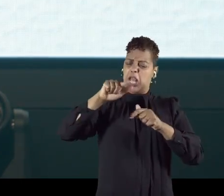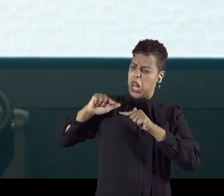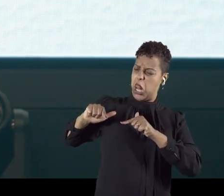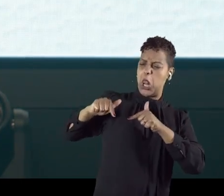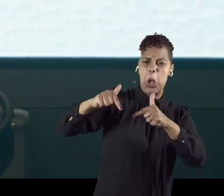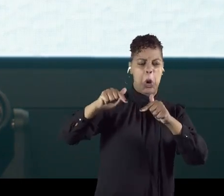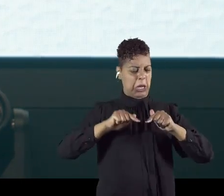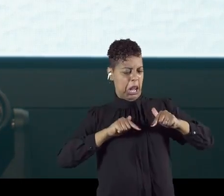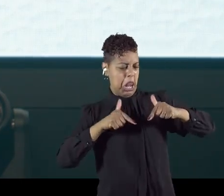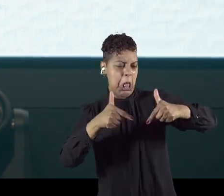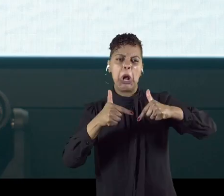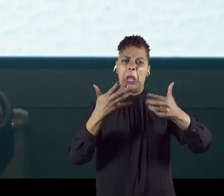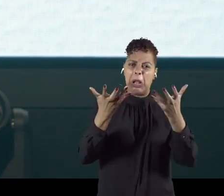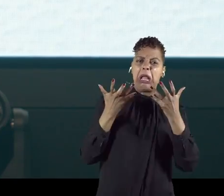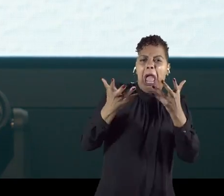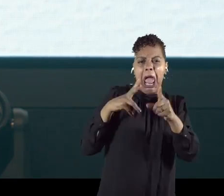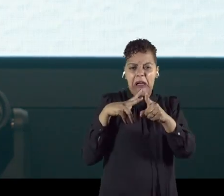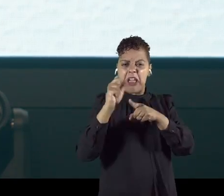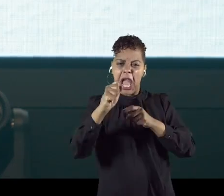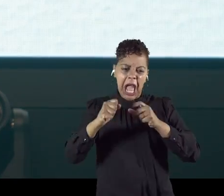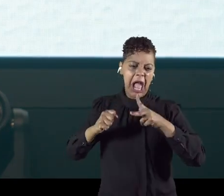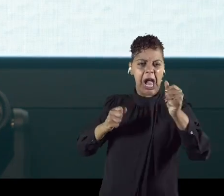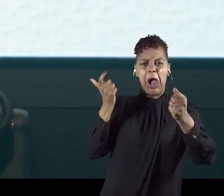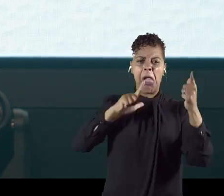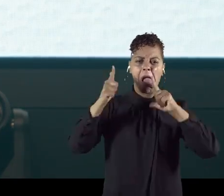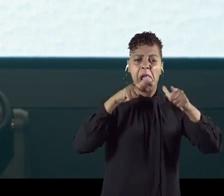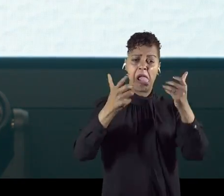luta por ela briga por ela